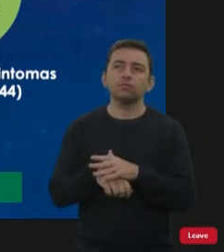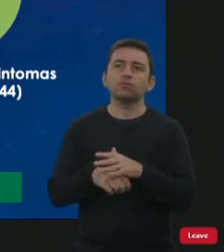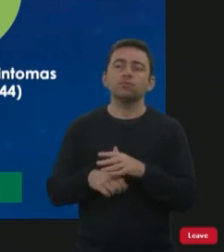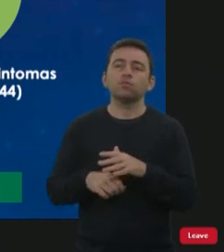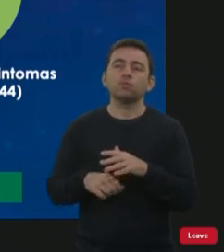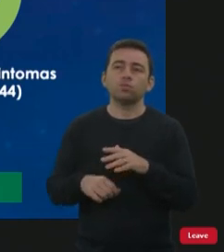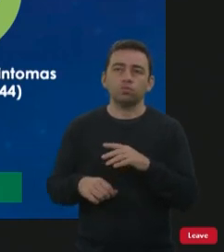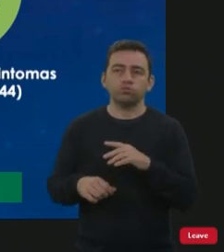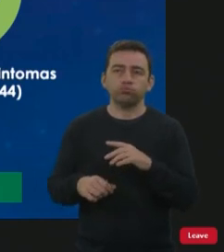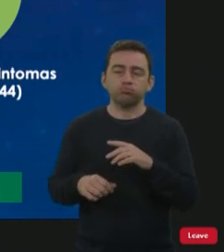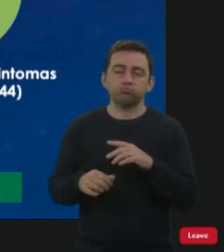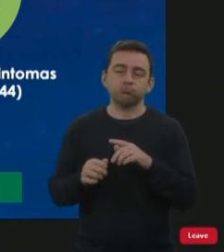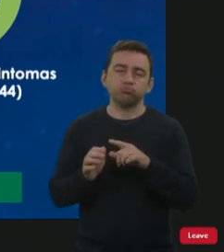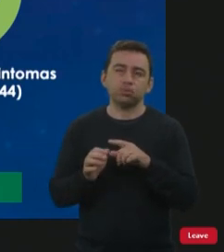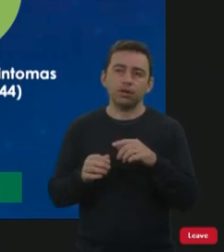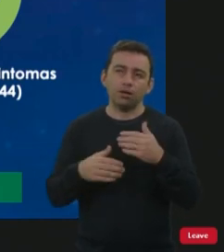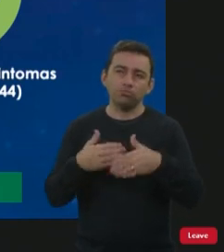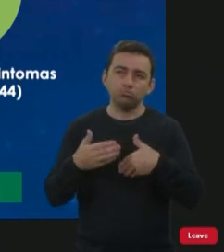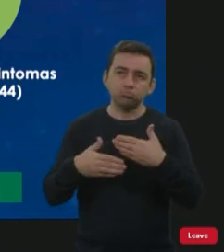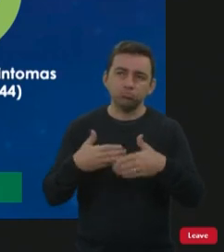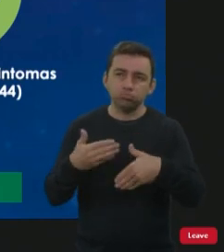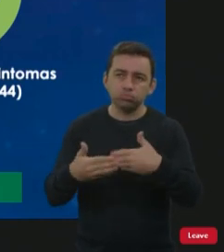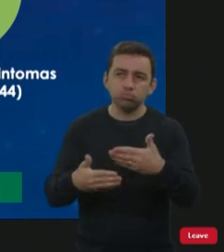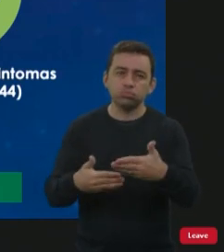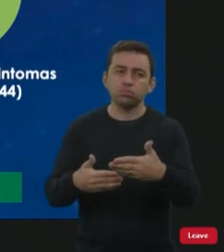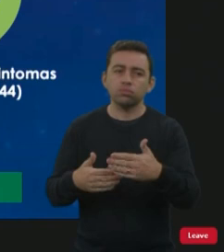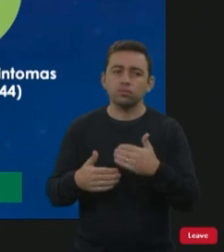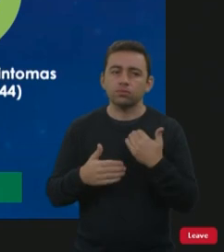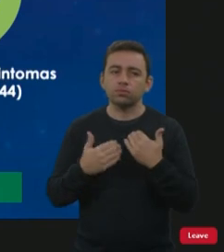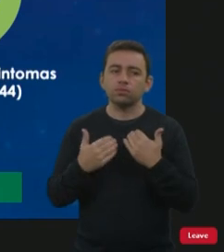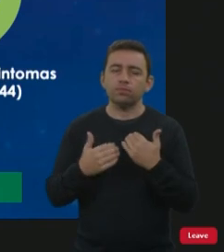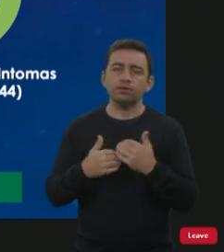menos mórbido, como o VLK e o LCHAD, né, que são